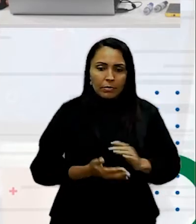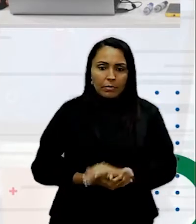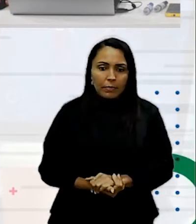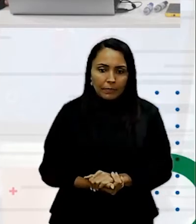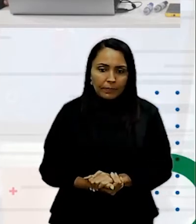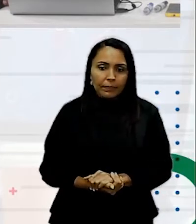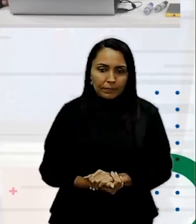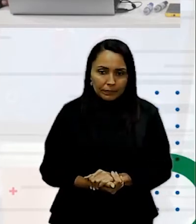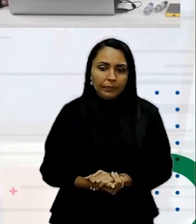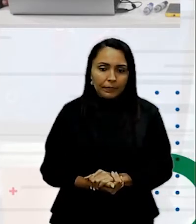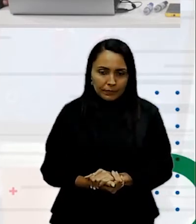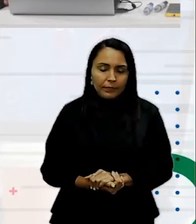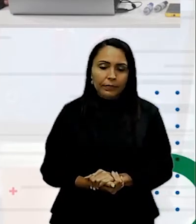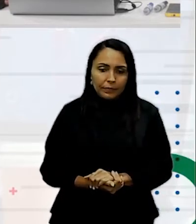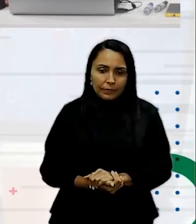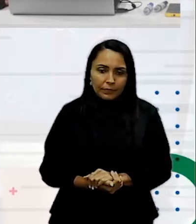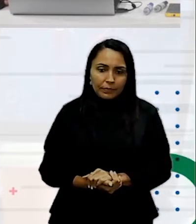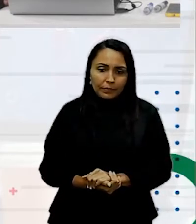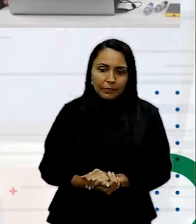à minha vontade.